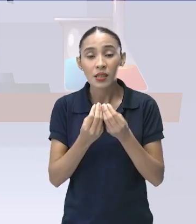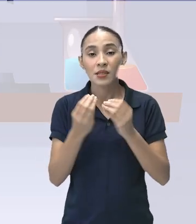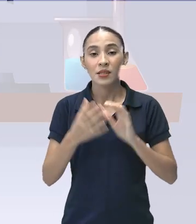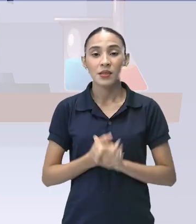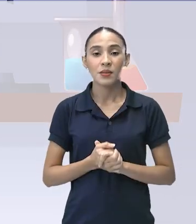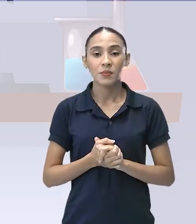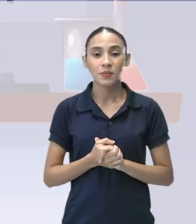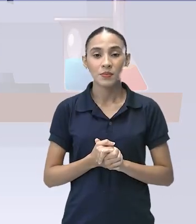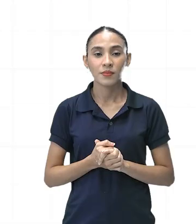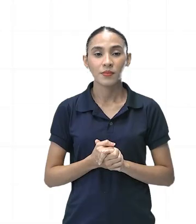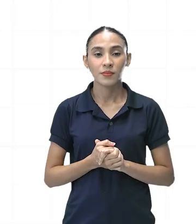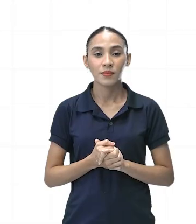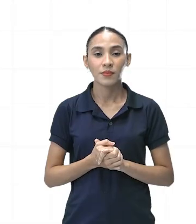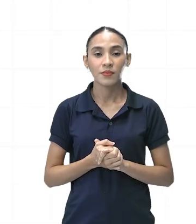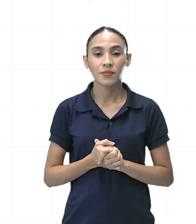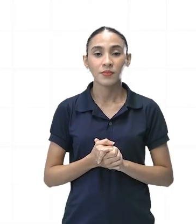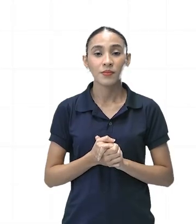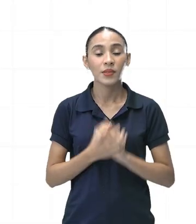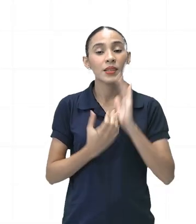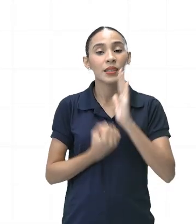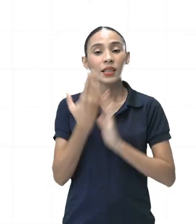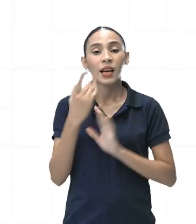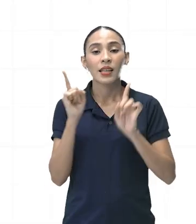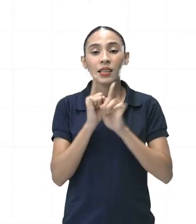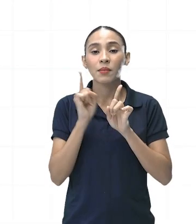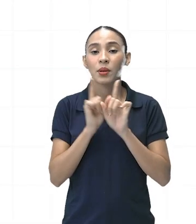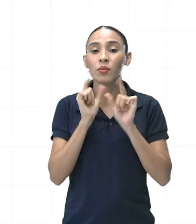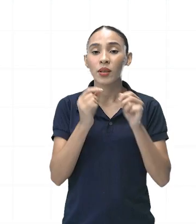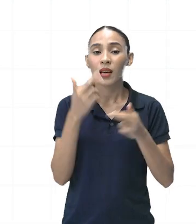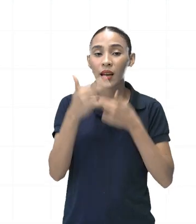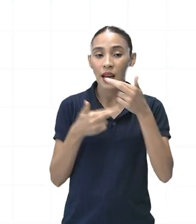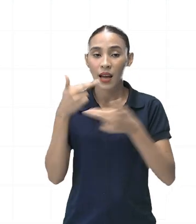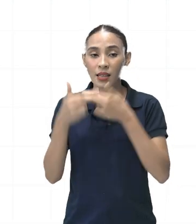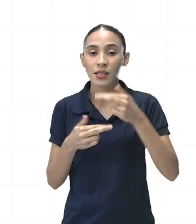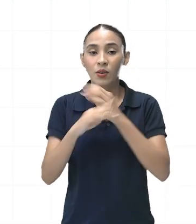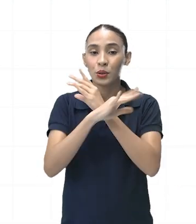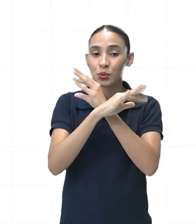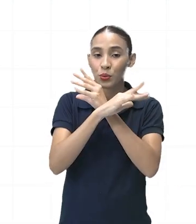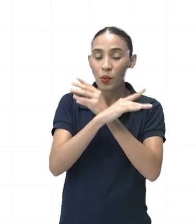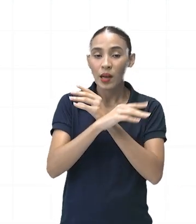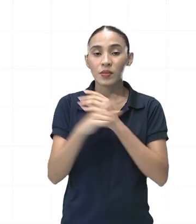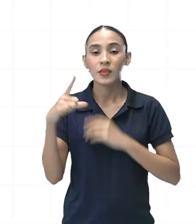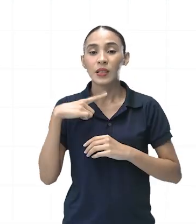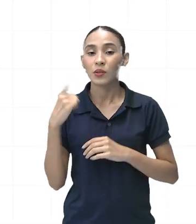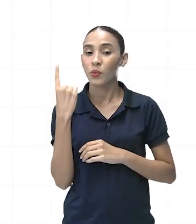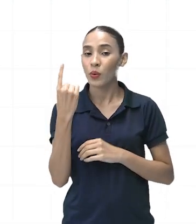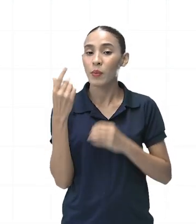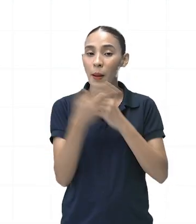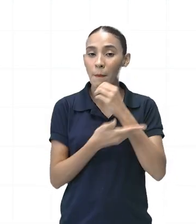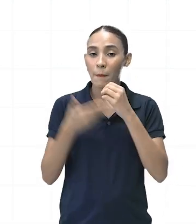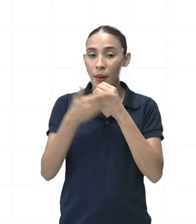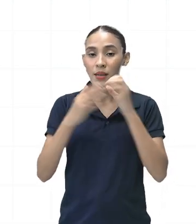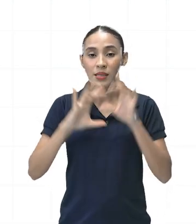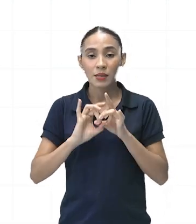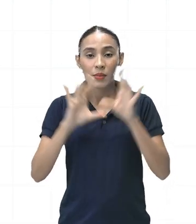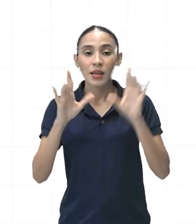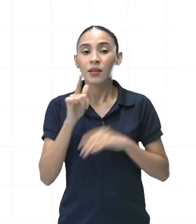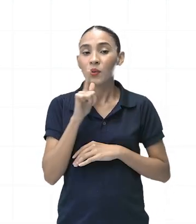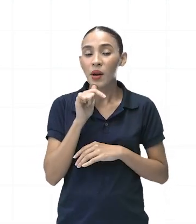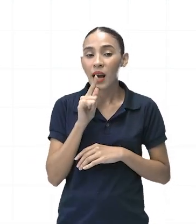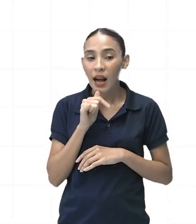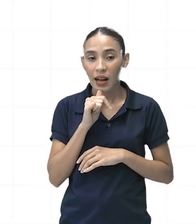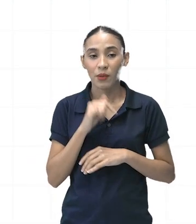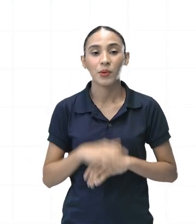de substâncias formadas pela reação de um ácido com uma base, liberando água